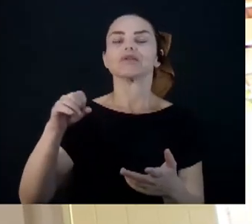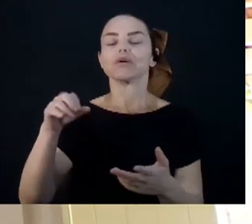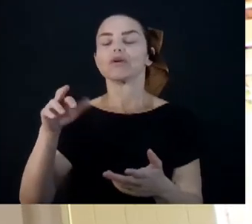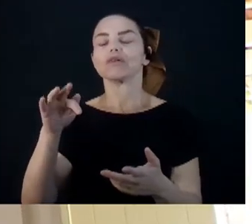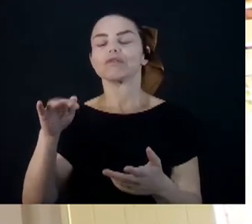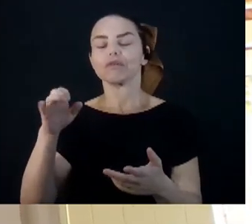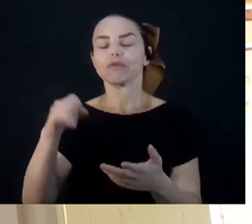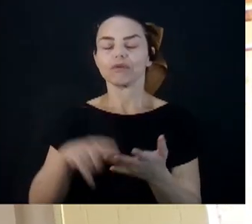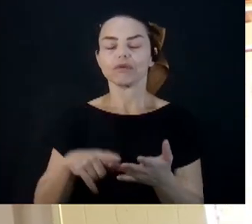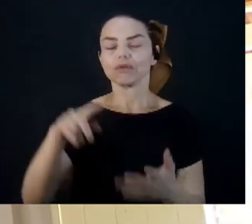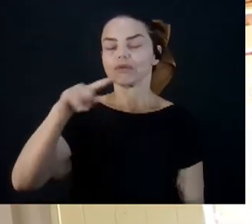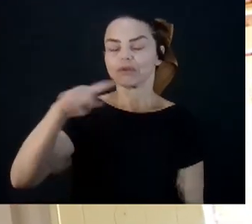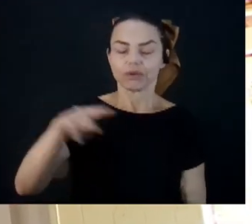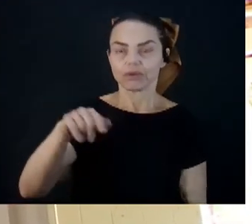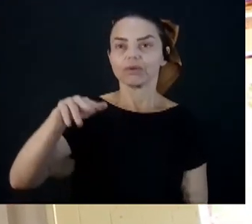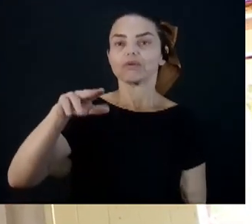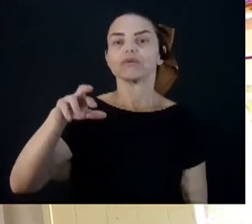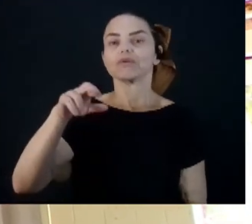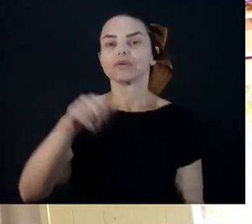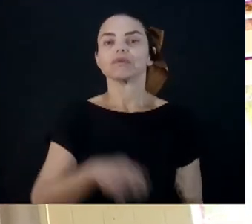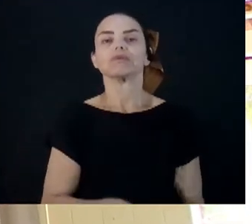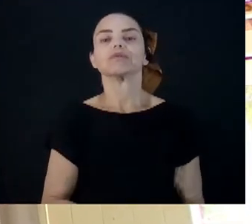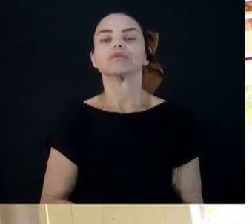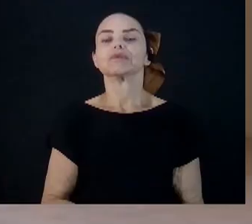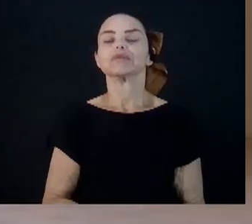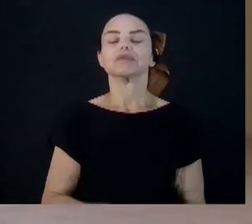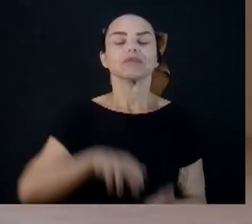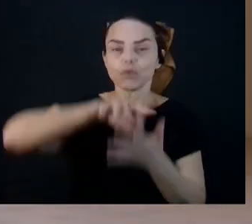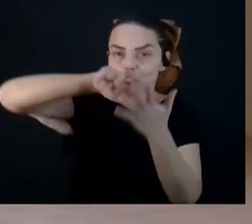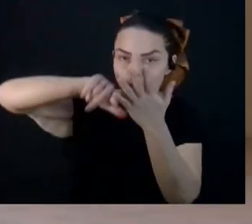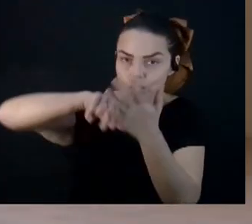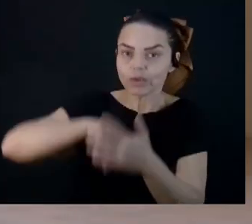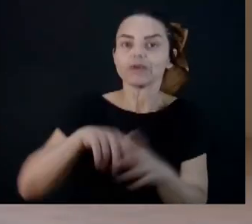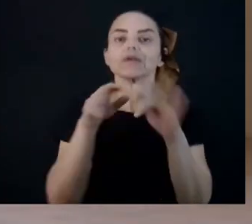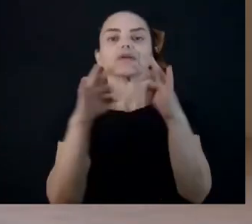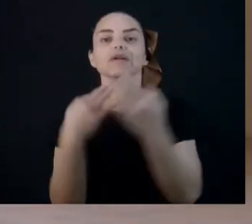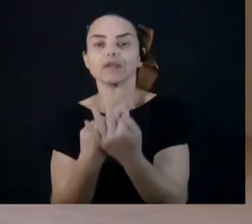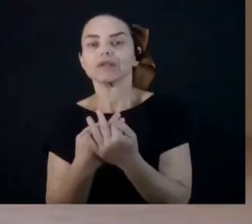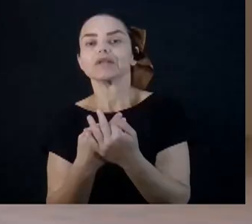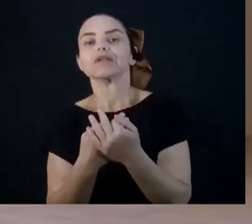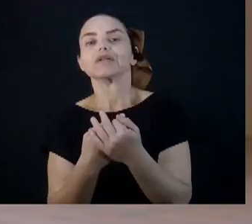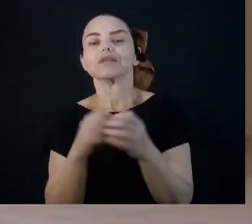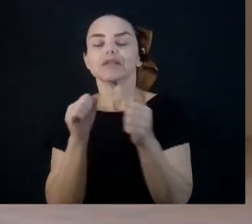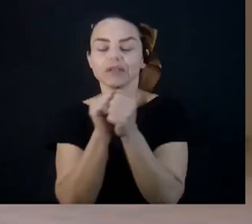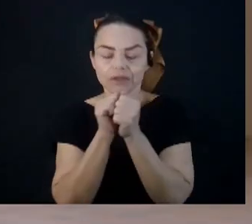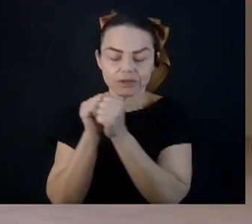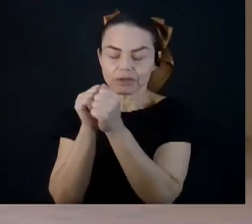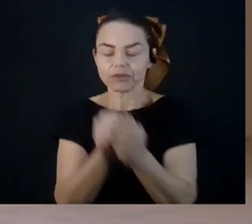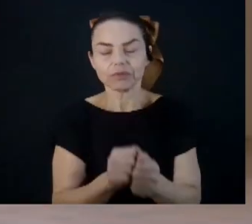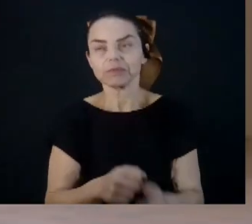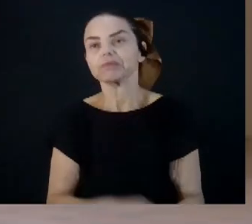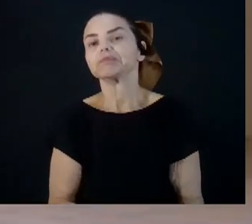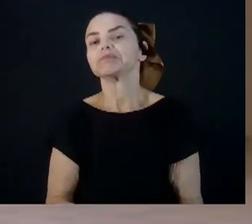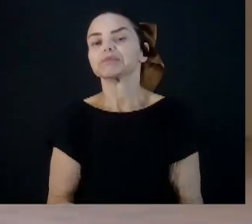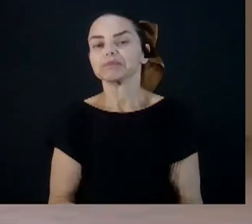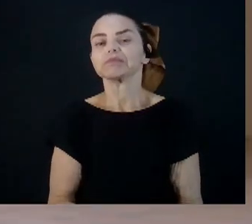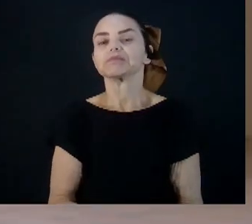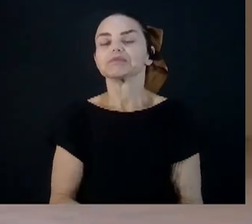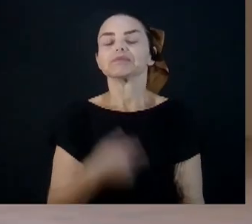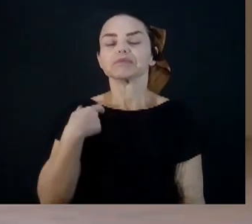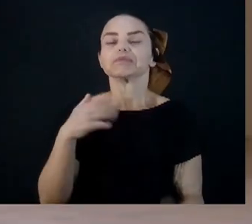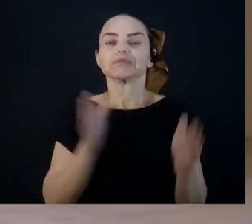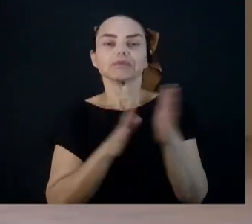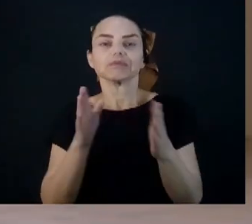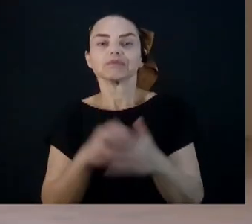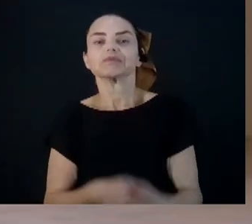Zur, vieram Armbrust e várias outras famílias que foram se juntando, né? E aí, então, nesse período, ele ficou